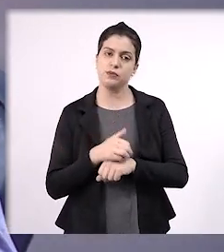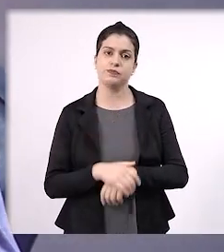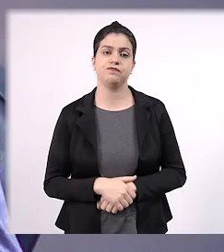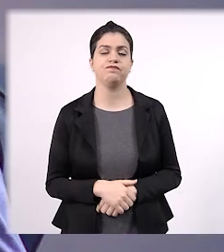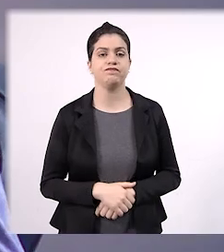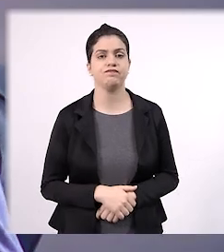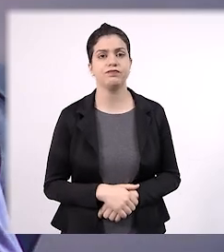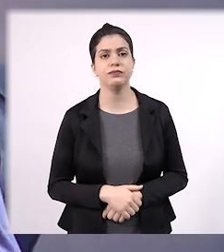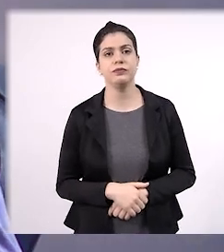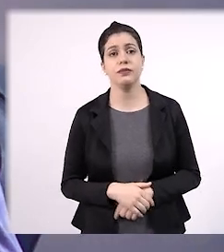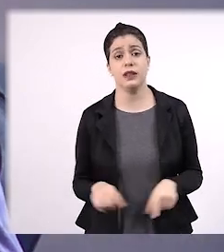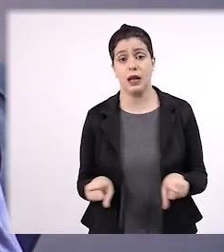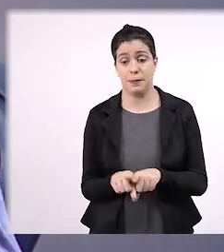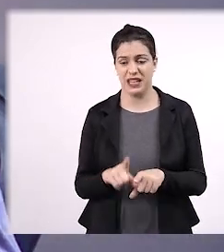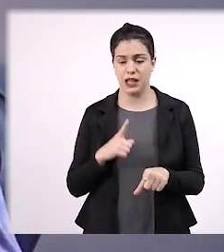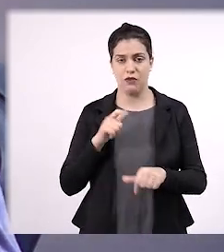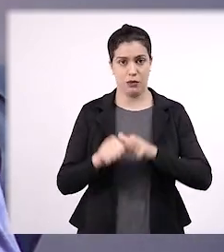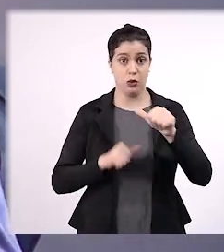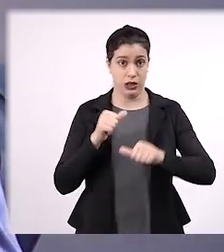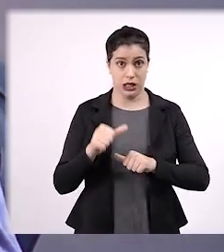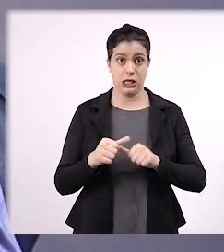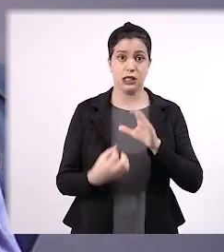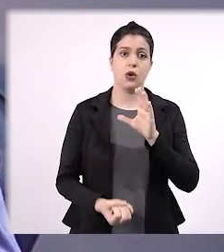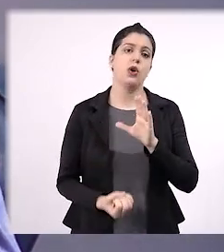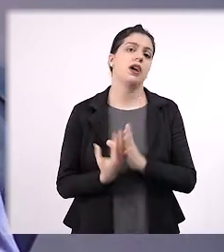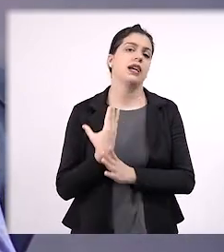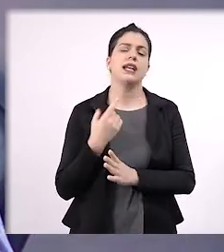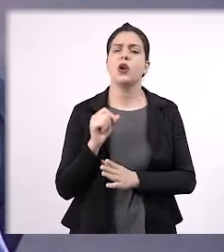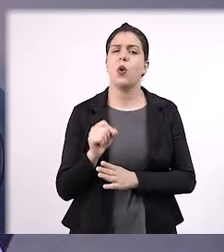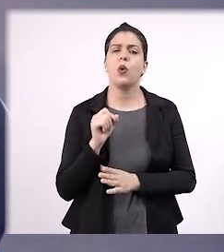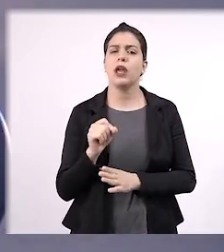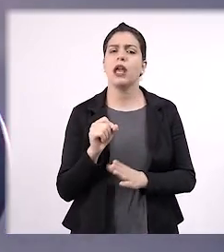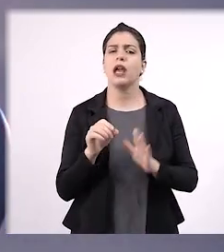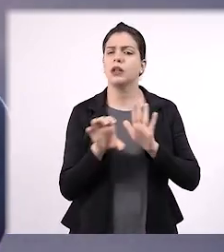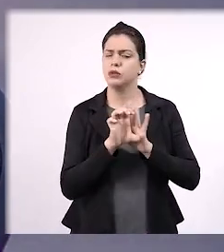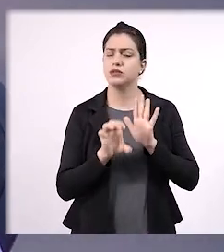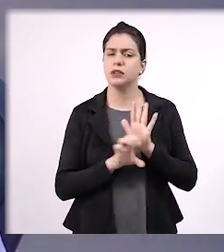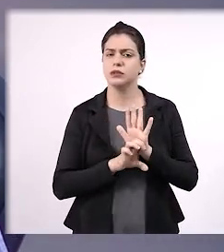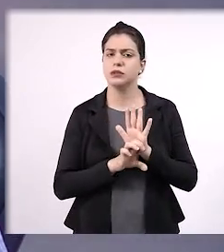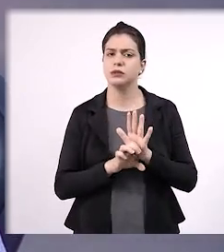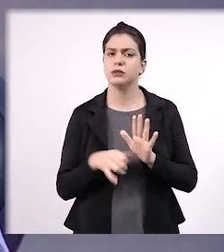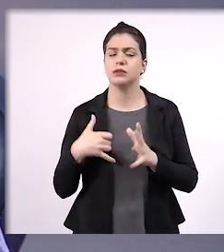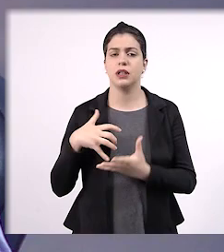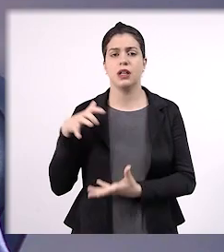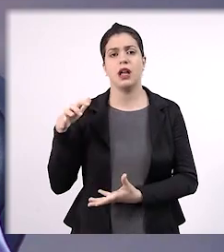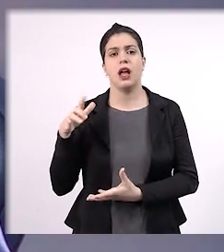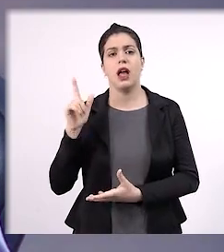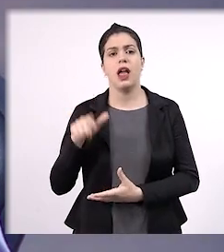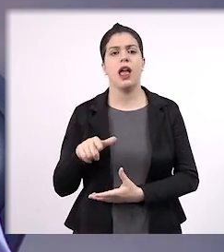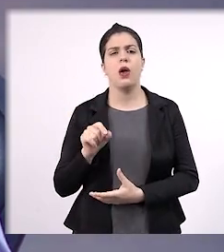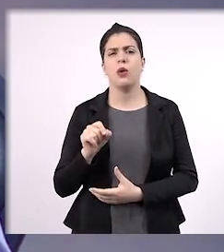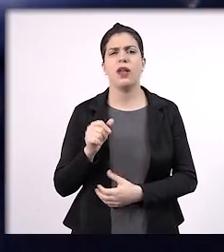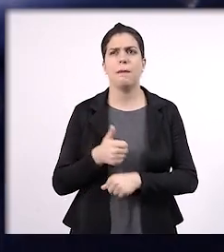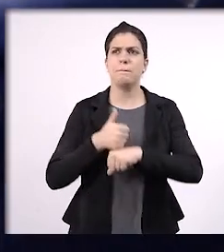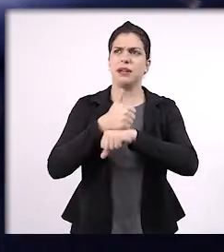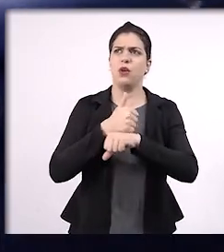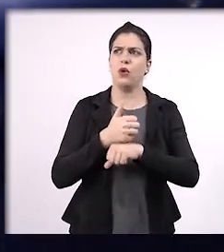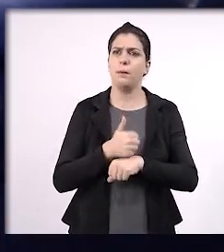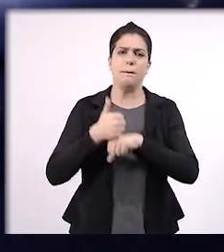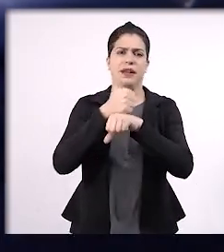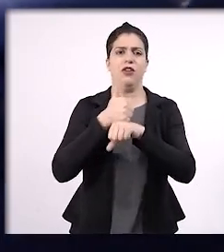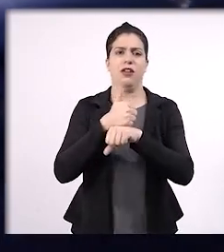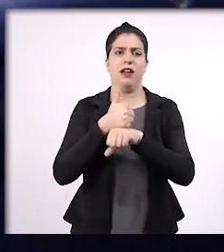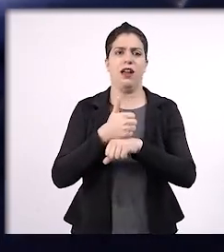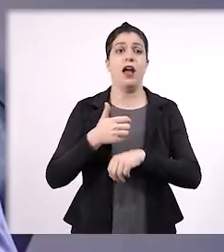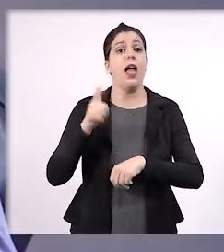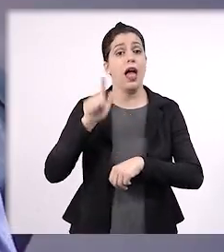teve uma alteração no Estatuto do Idoso que criou uma figura interessante, a figura da prioridade da prioridade. O que isso quer dizer? A